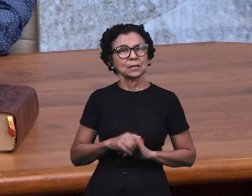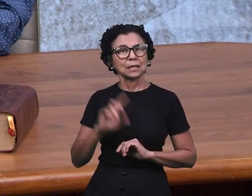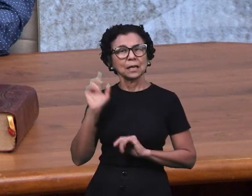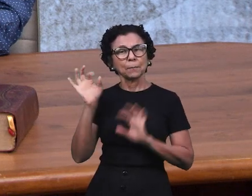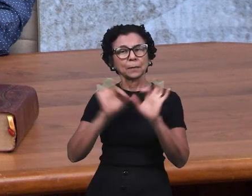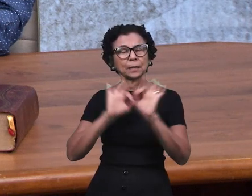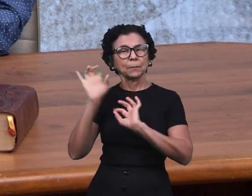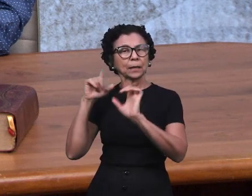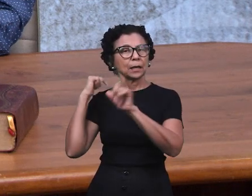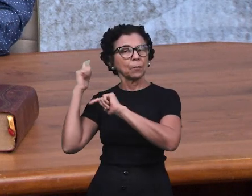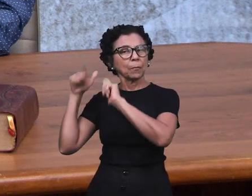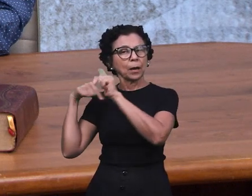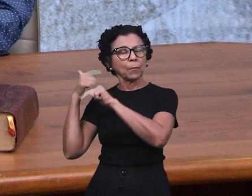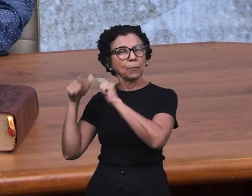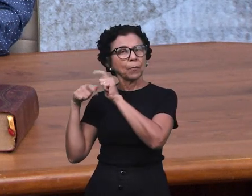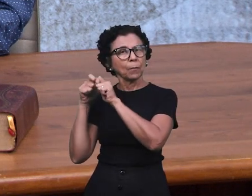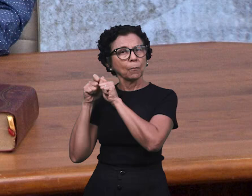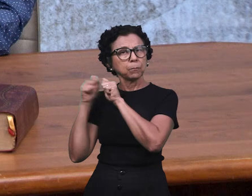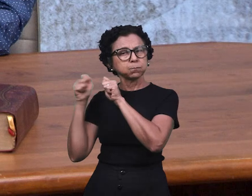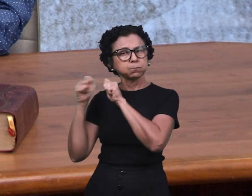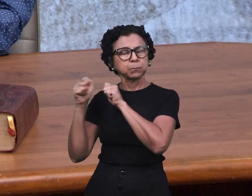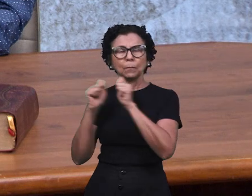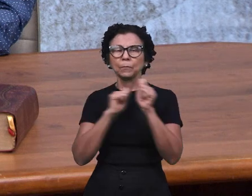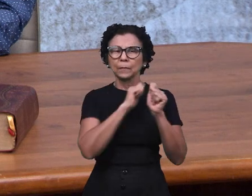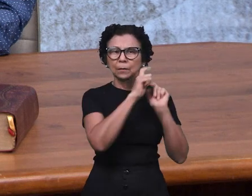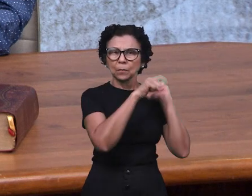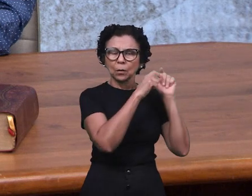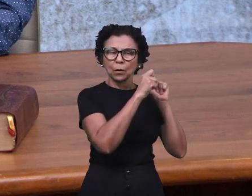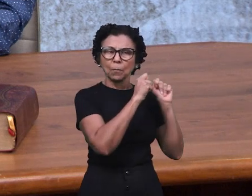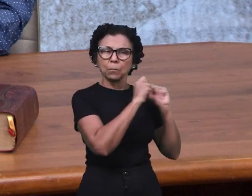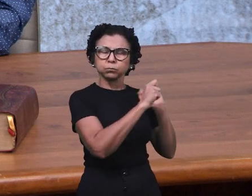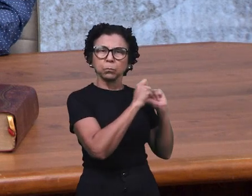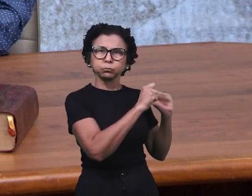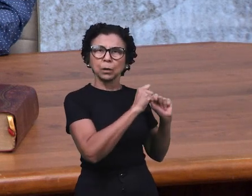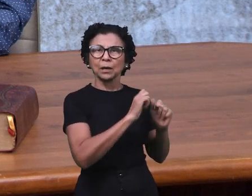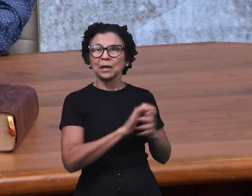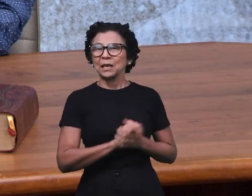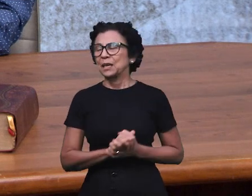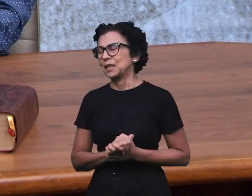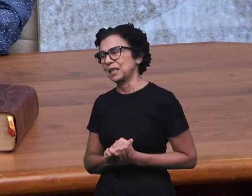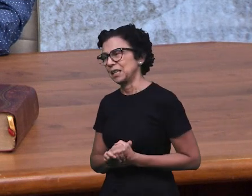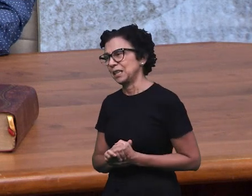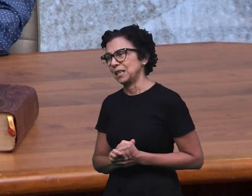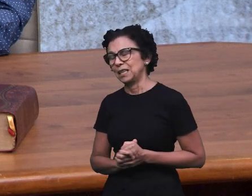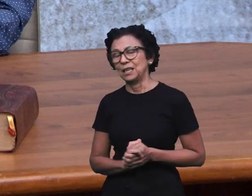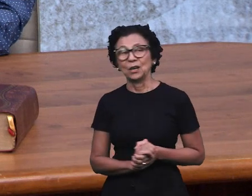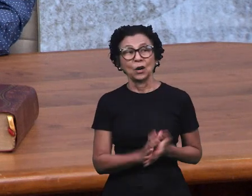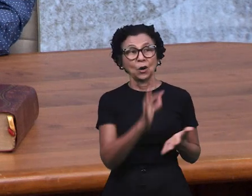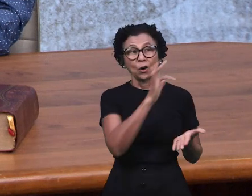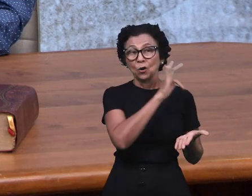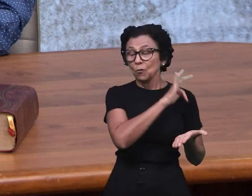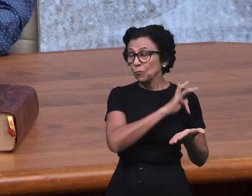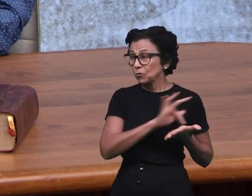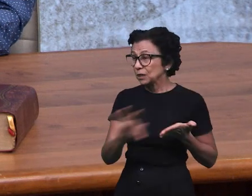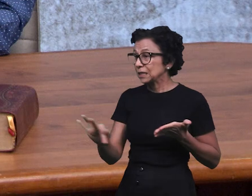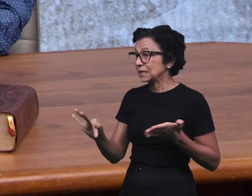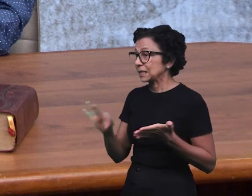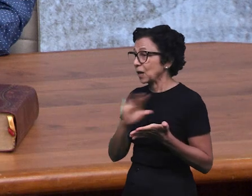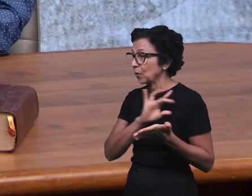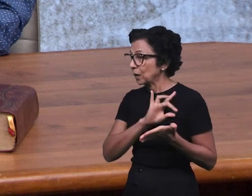as fixou com uma estaca e disse-lhe: os filisteus vêm sobre ti, Sansão.